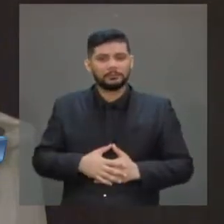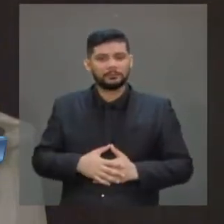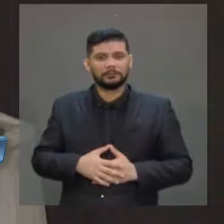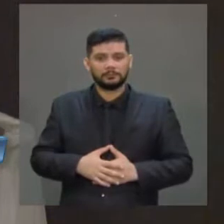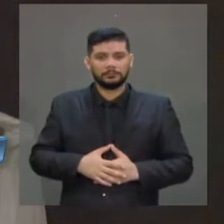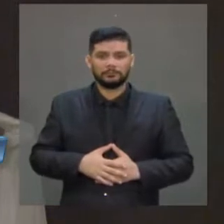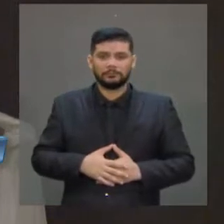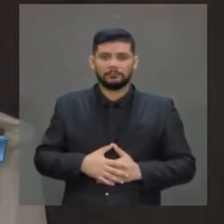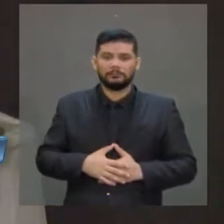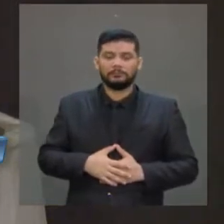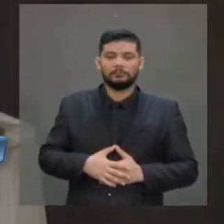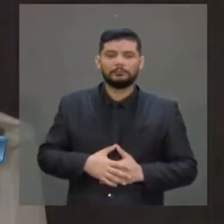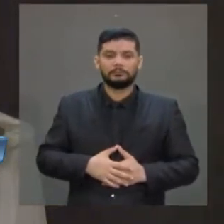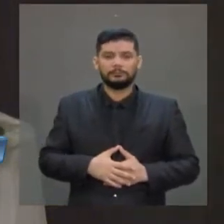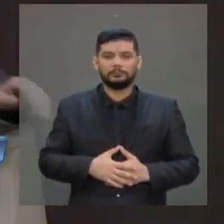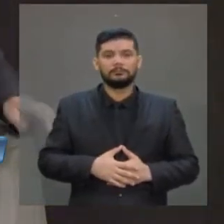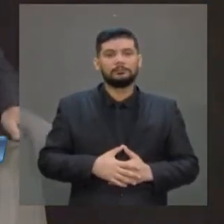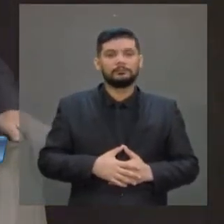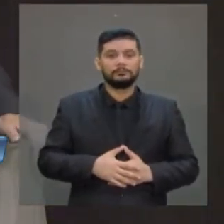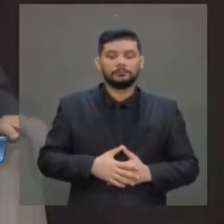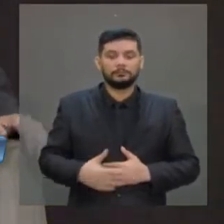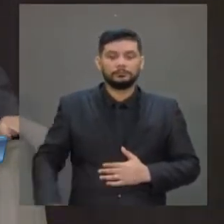causa do cigarro industrializado.